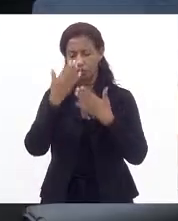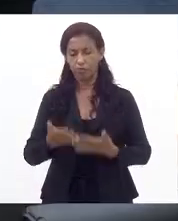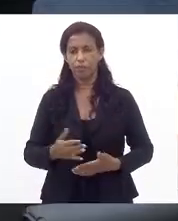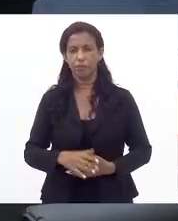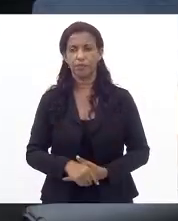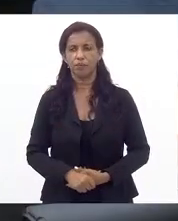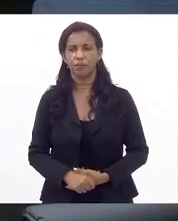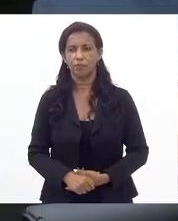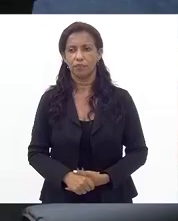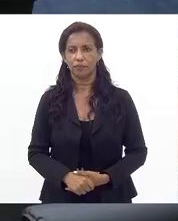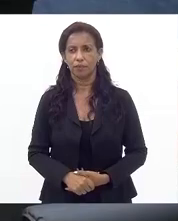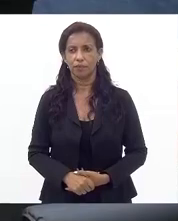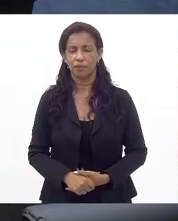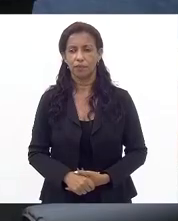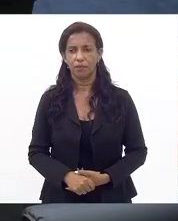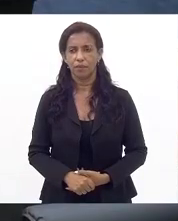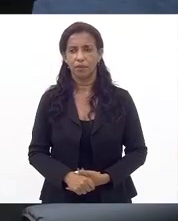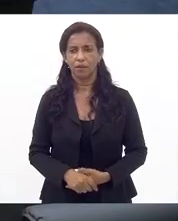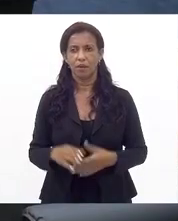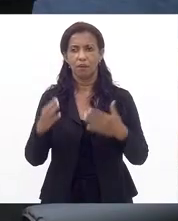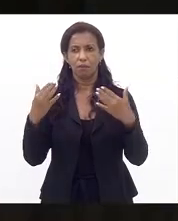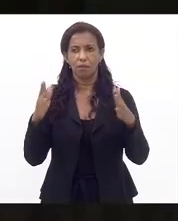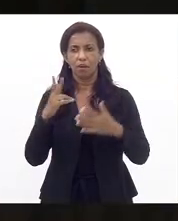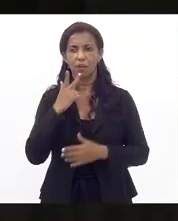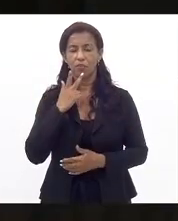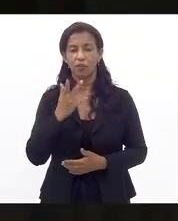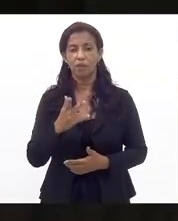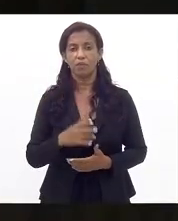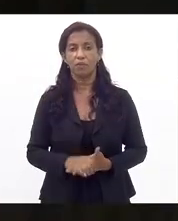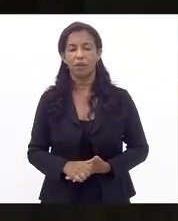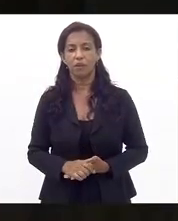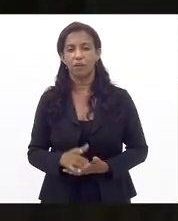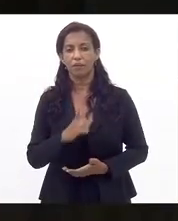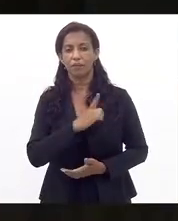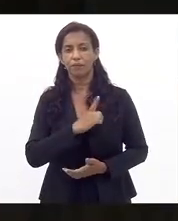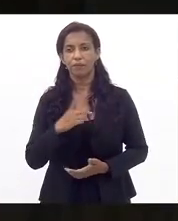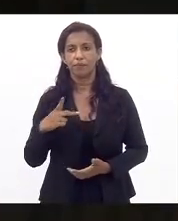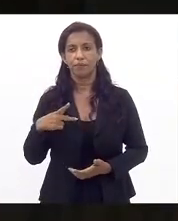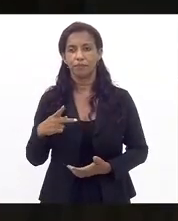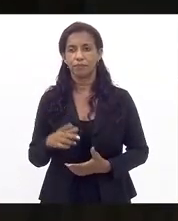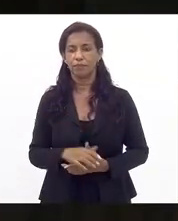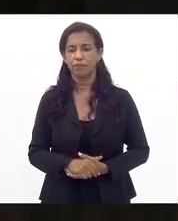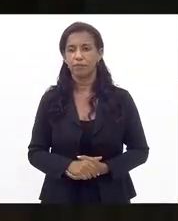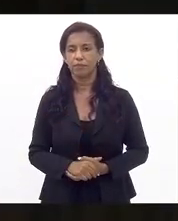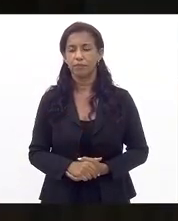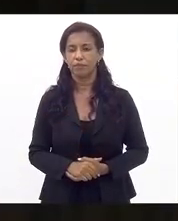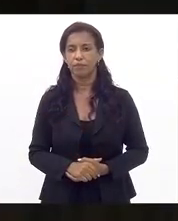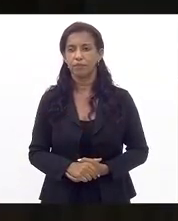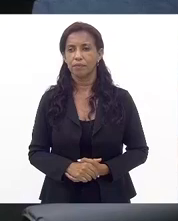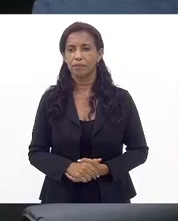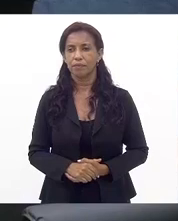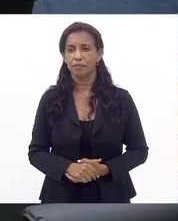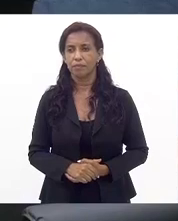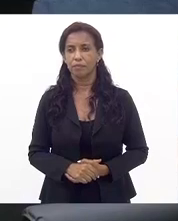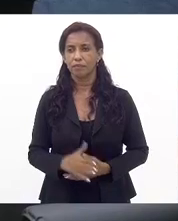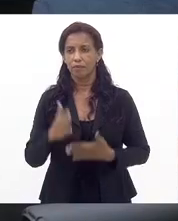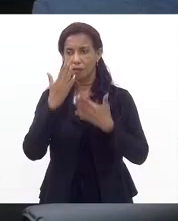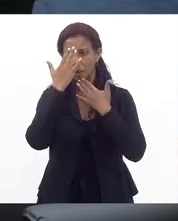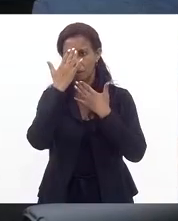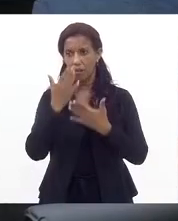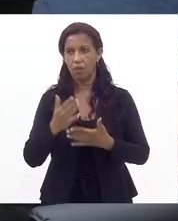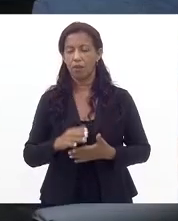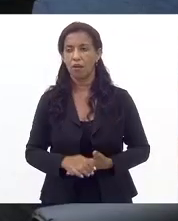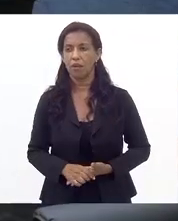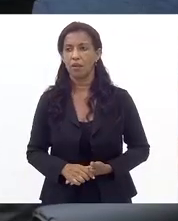obrigado e parabéns pela fala passar a palavra para defensora Maria Carla eu eu agradeço